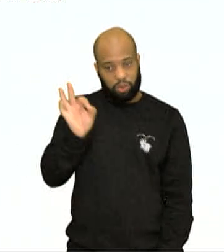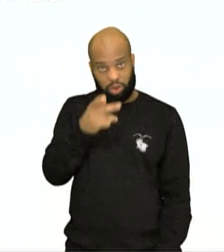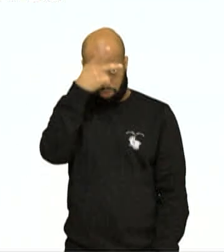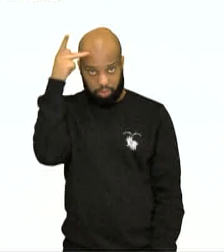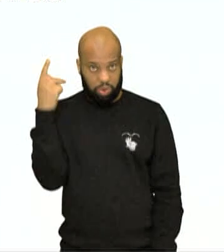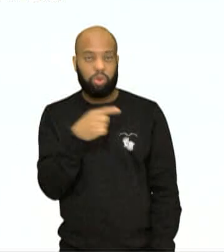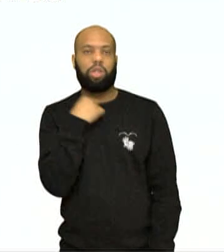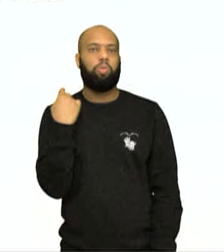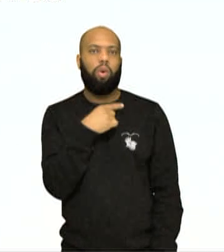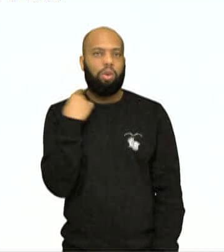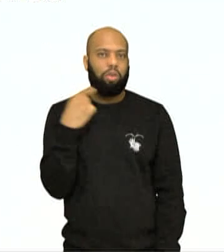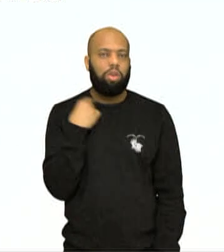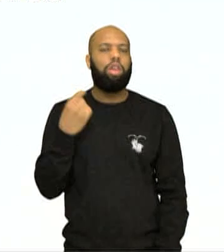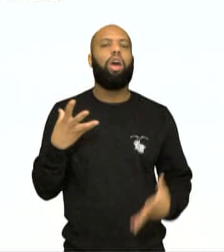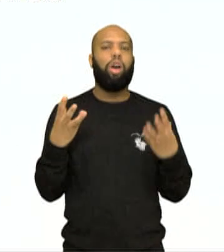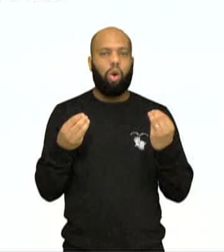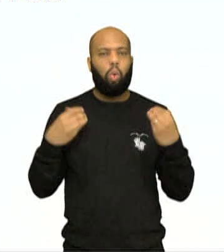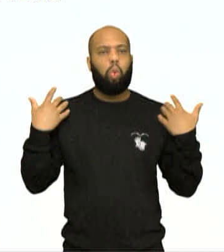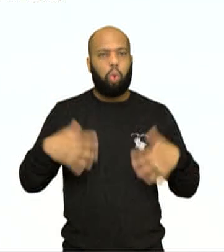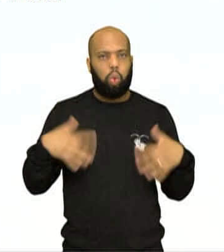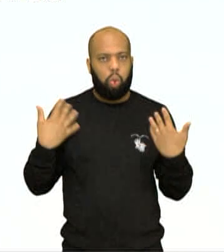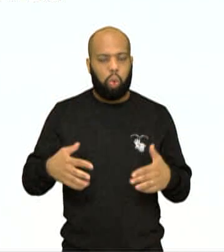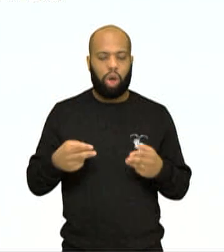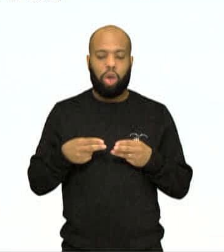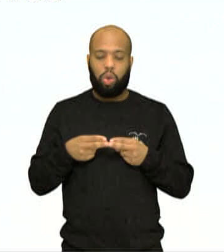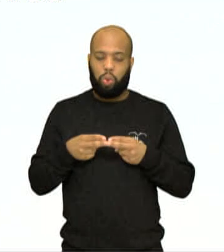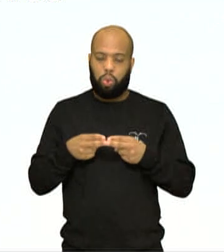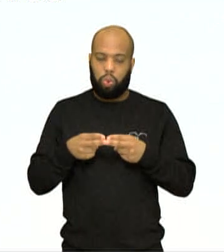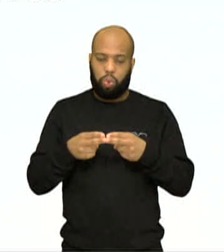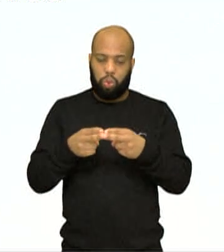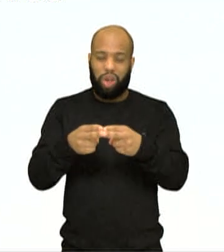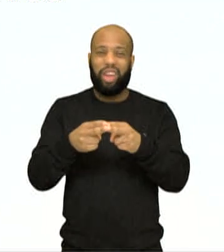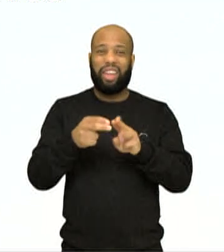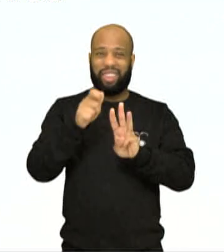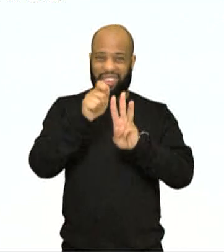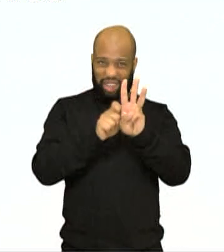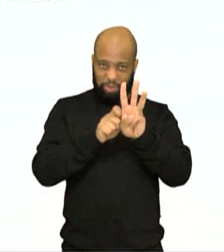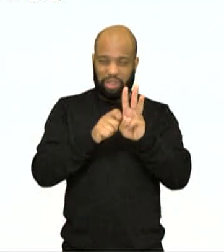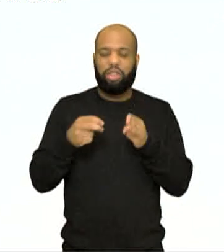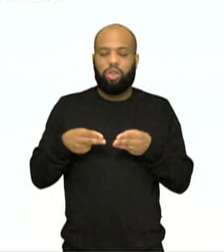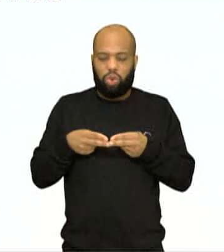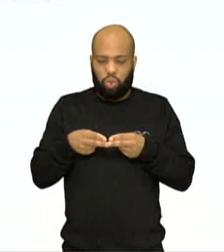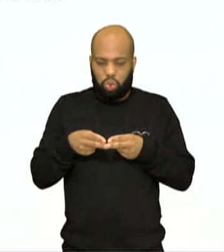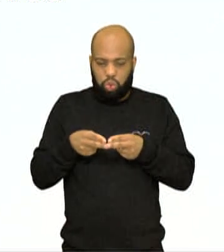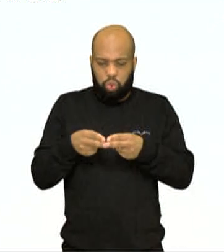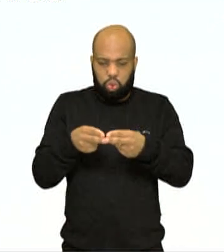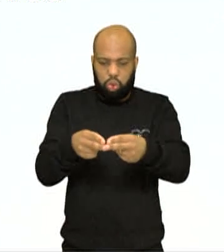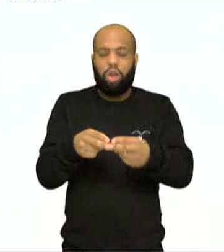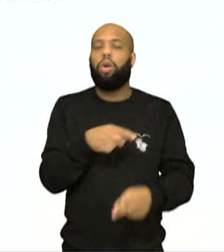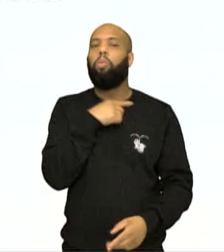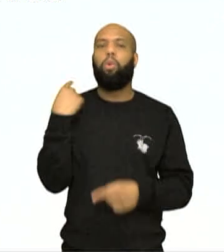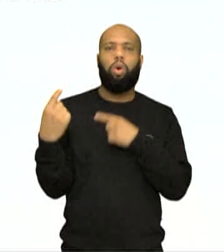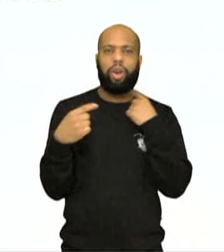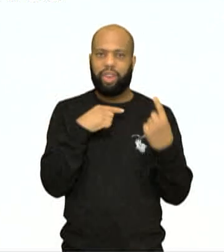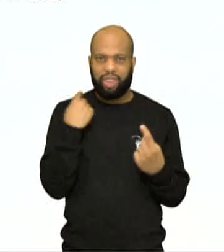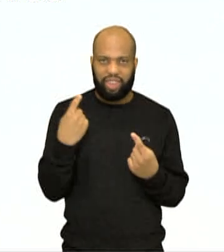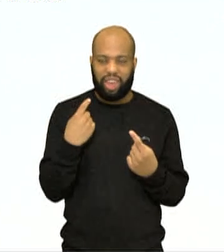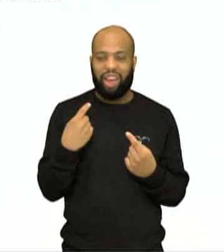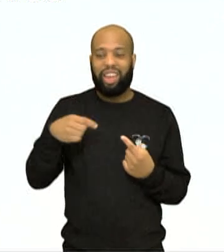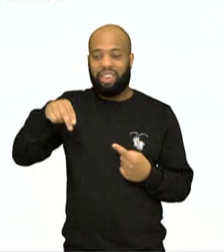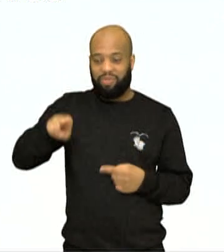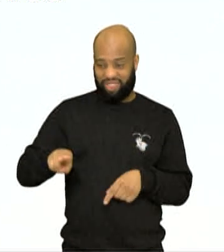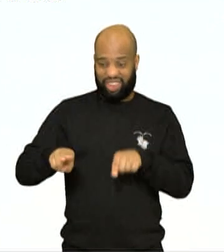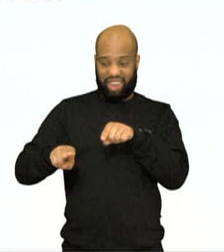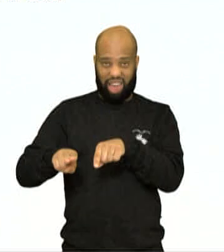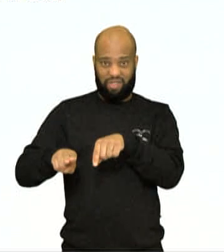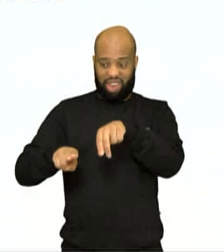sobreviviam à travessia do oceano, e quem chegava a durar mais de 3 meses de viagem, portanto, era comum os mortos permanecerem ao lado dos vivos